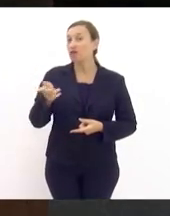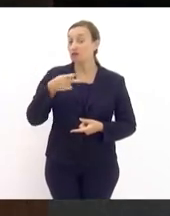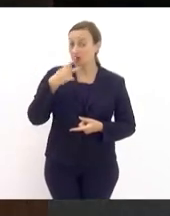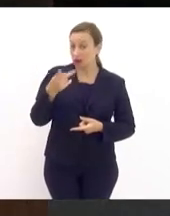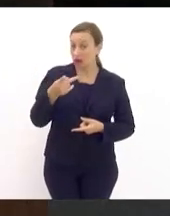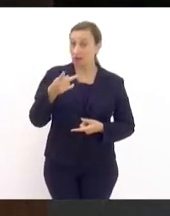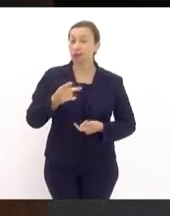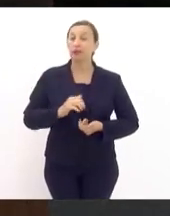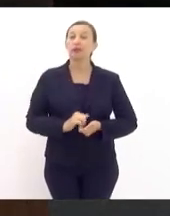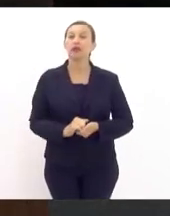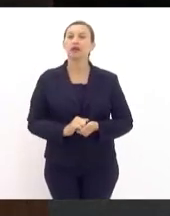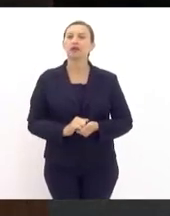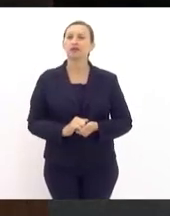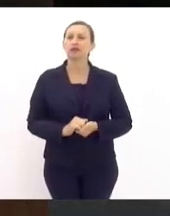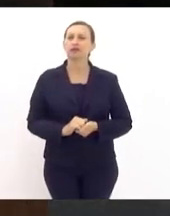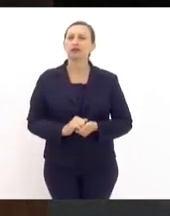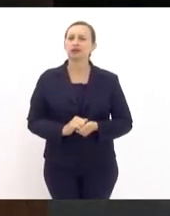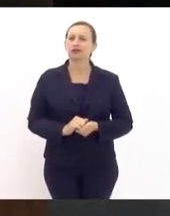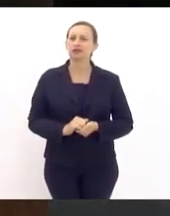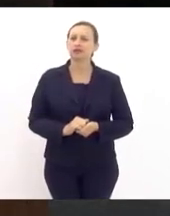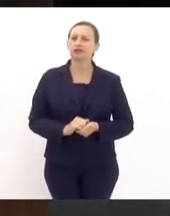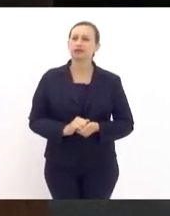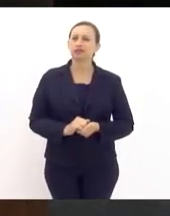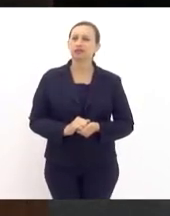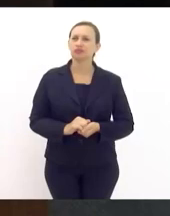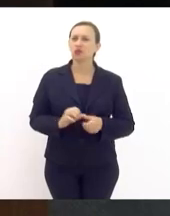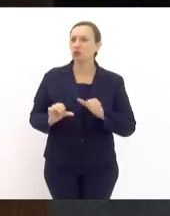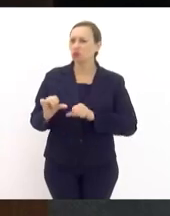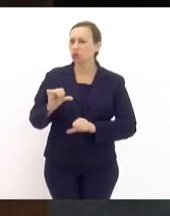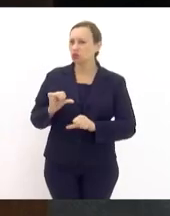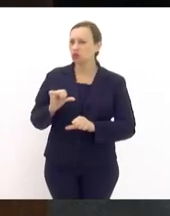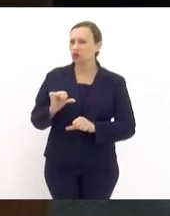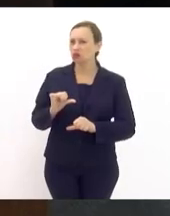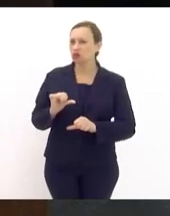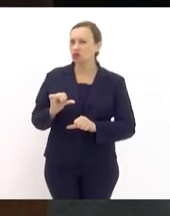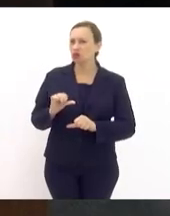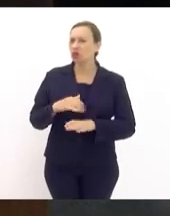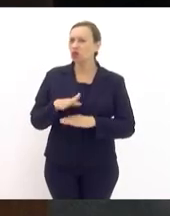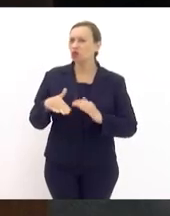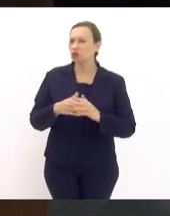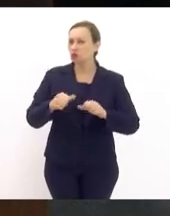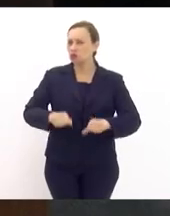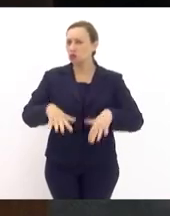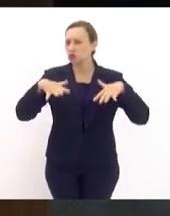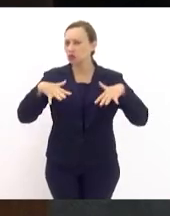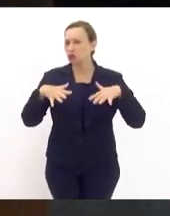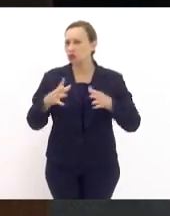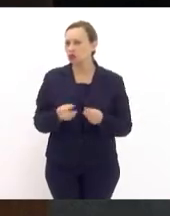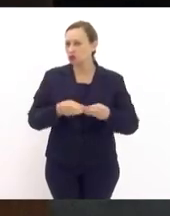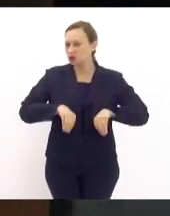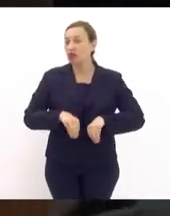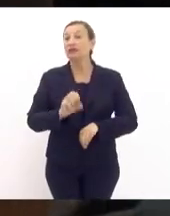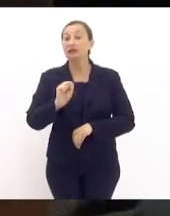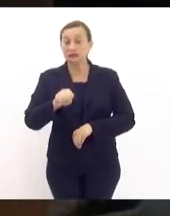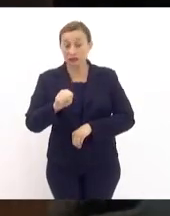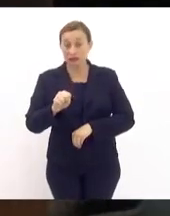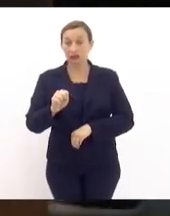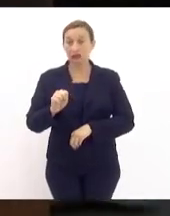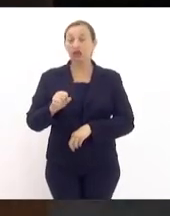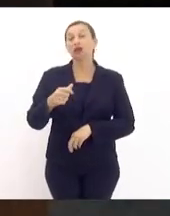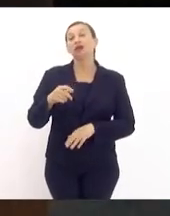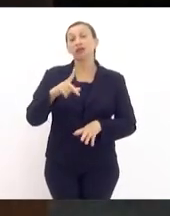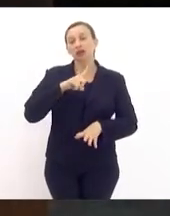manifestar, que todos a gente... Todos foram contrários, né? As de plenário, não. Todos contrários, estão prejudicados. Sim, não, mas eu estou falando assim, tem